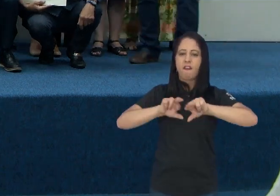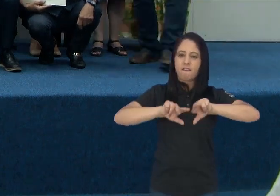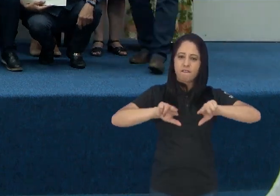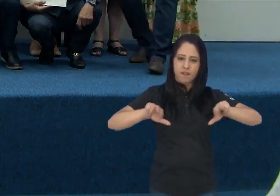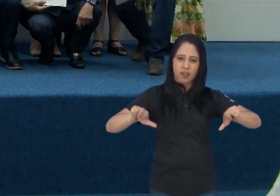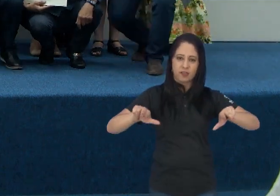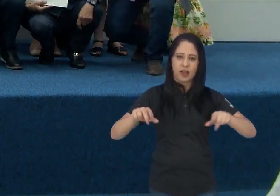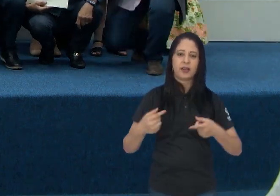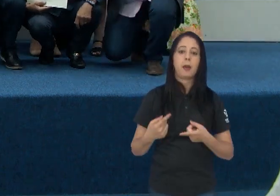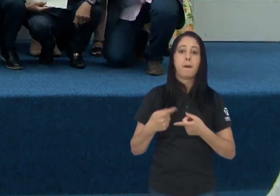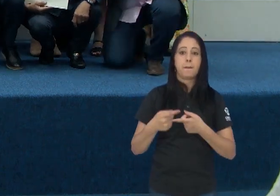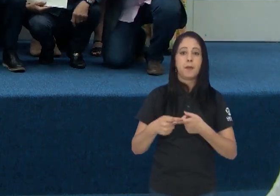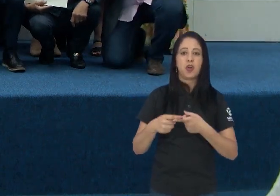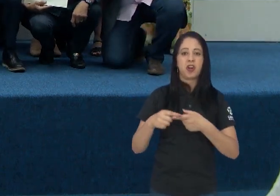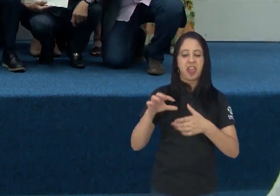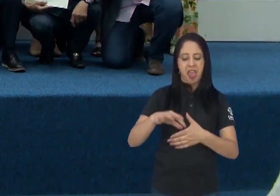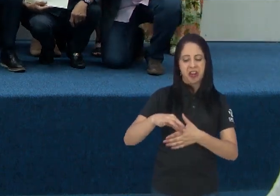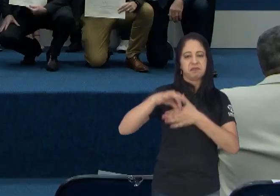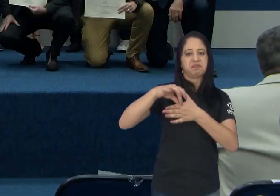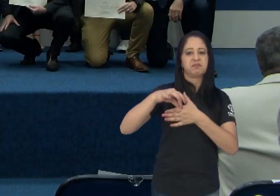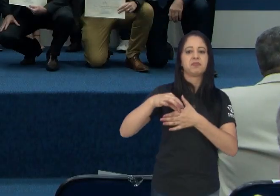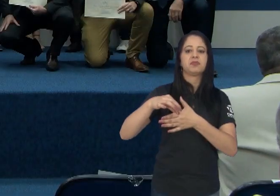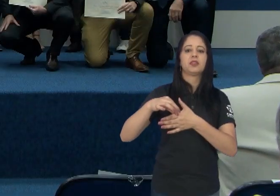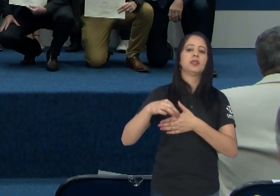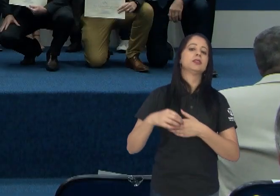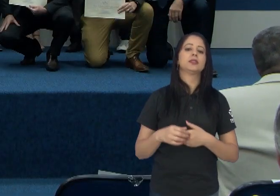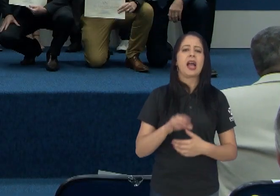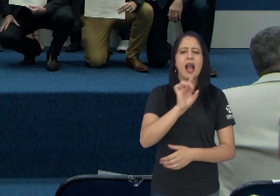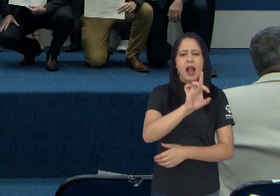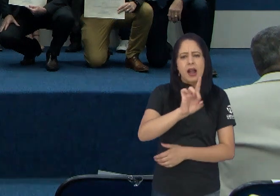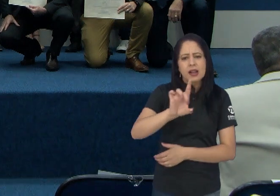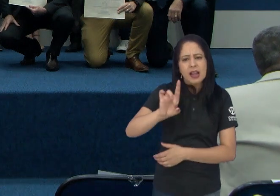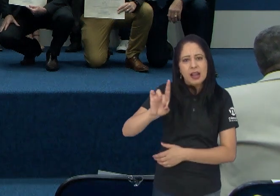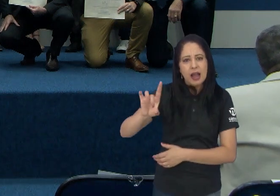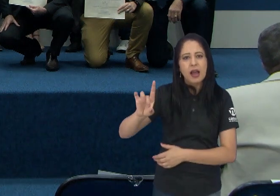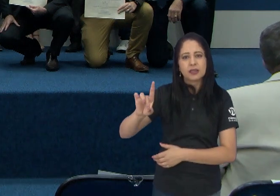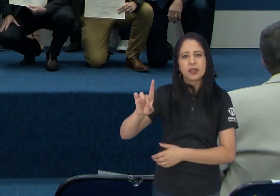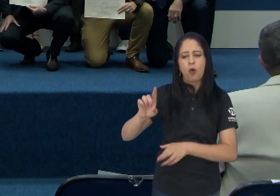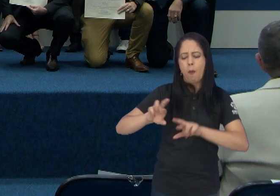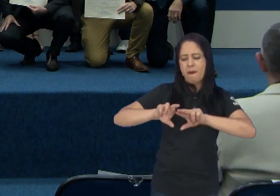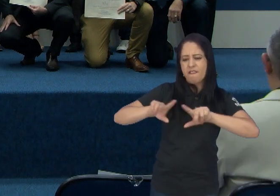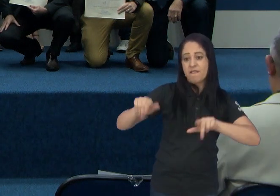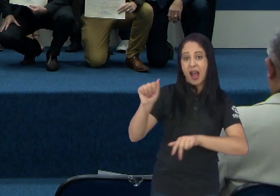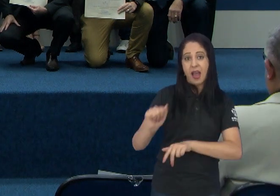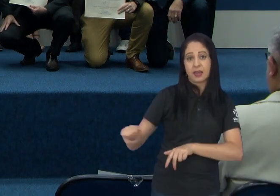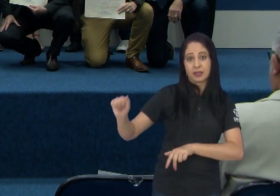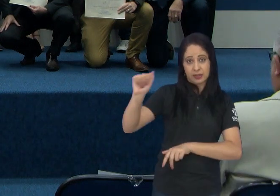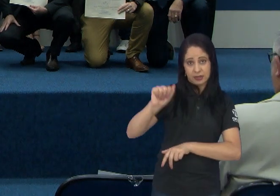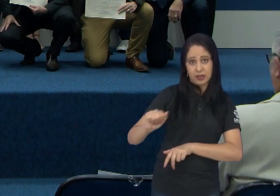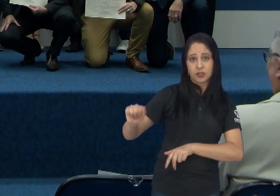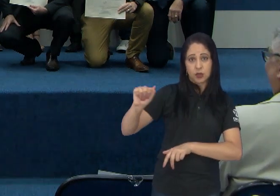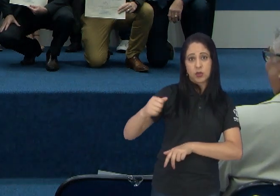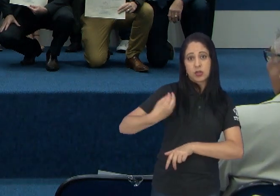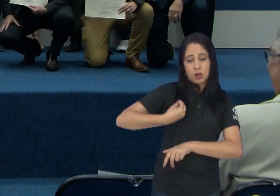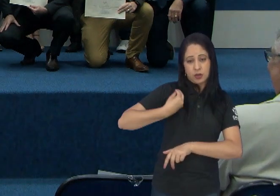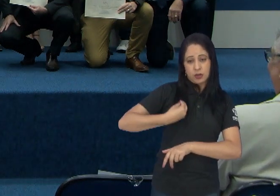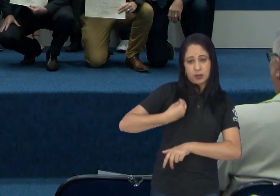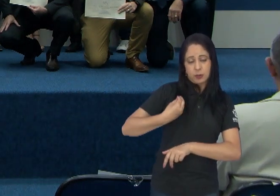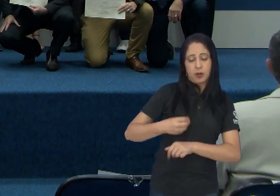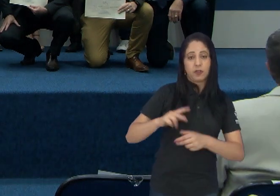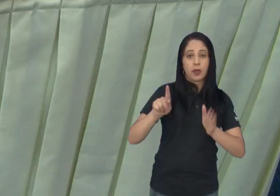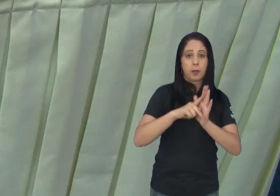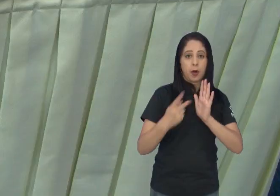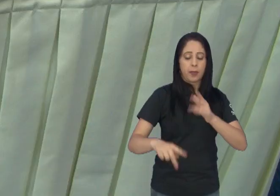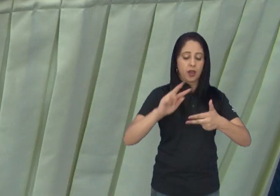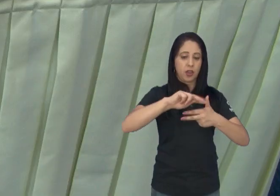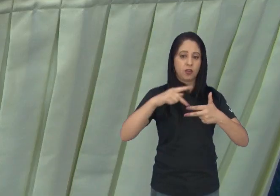se destacaram no exercício da função. Uma a uma, diferentes associações de síndicos do município e da região do Vale do